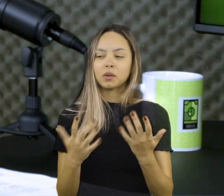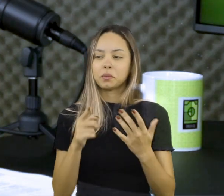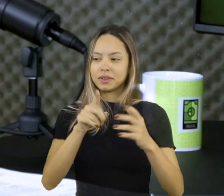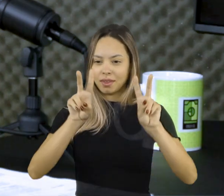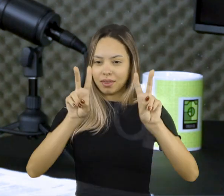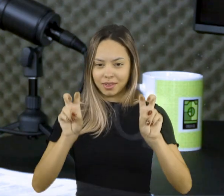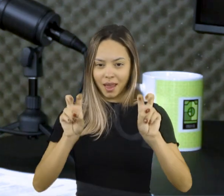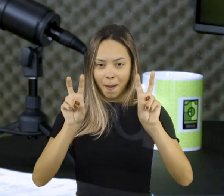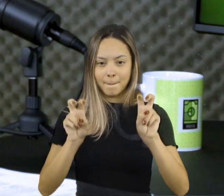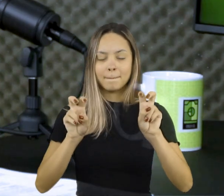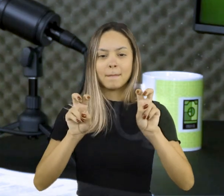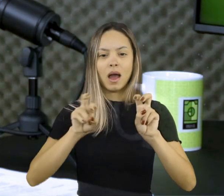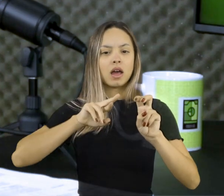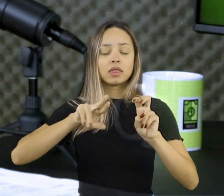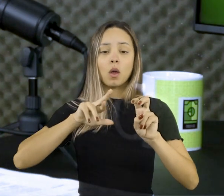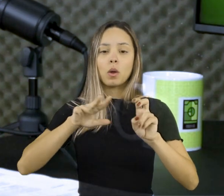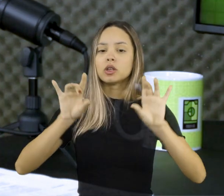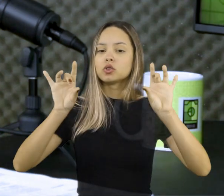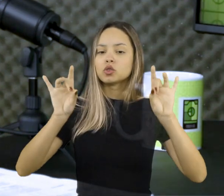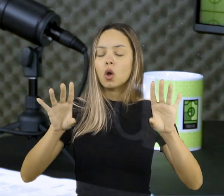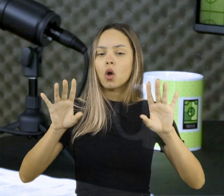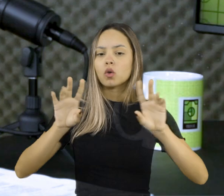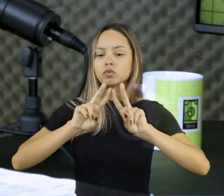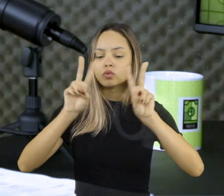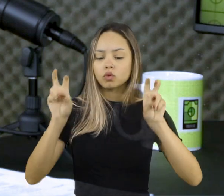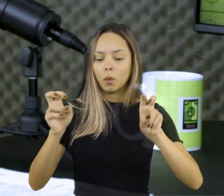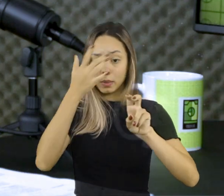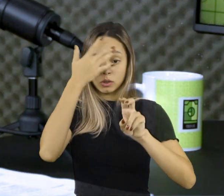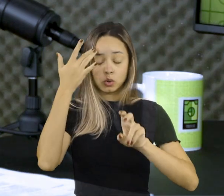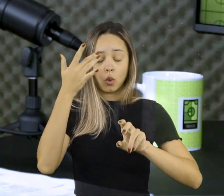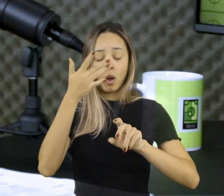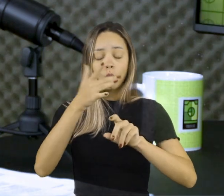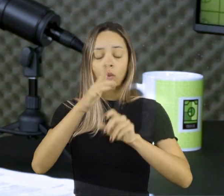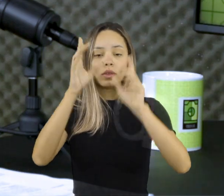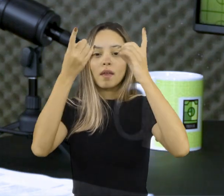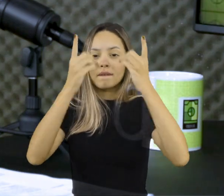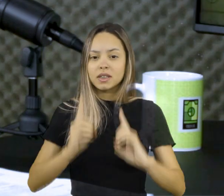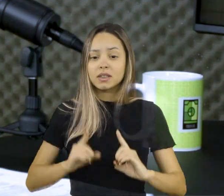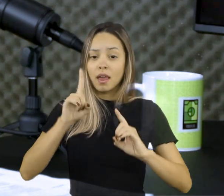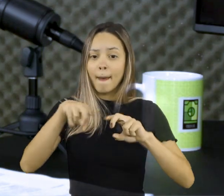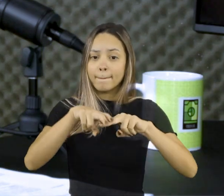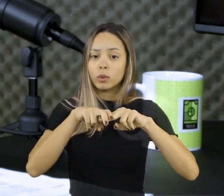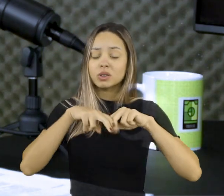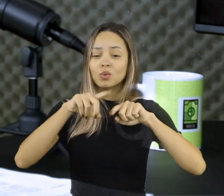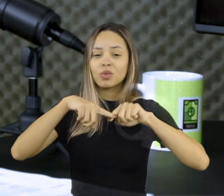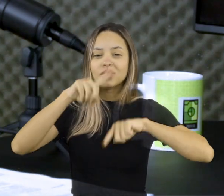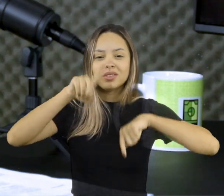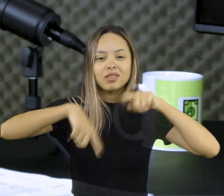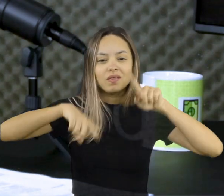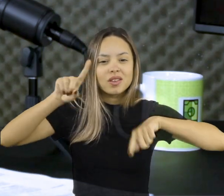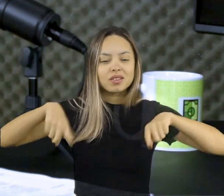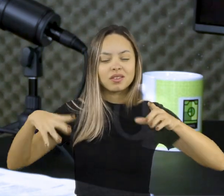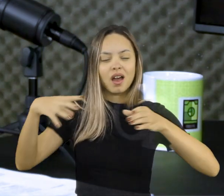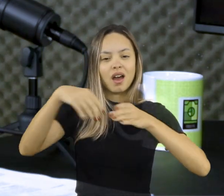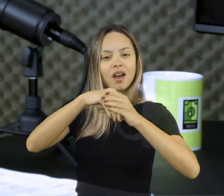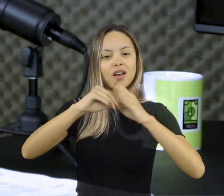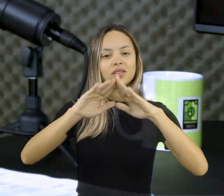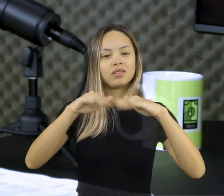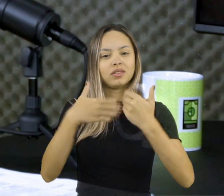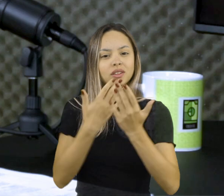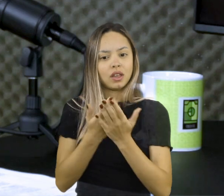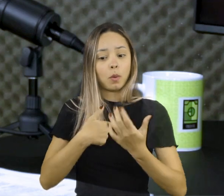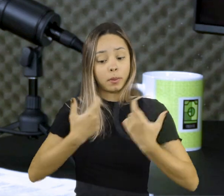não é sobre a pessoa com deficiência, é sobre essa diversidade que está na escola, eu preciso garantir